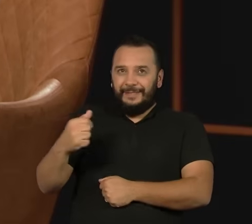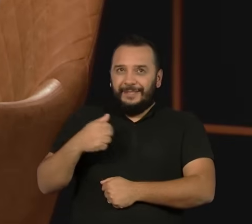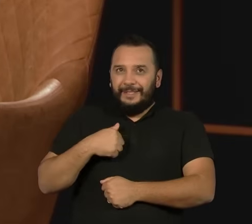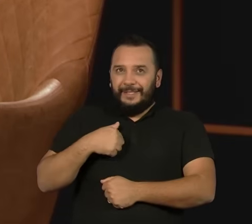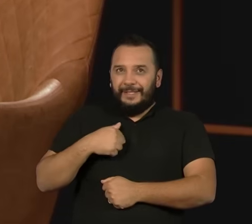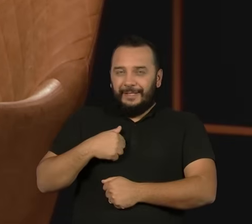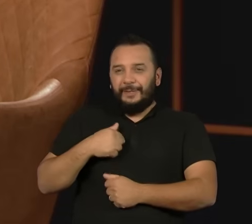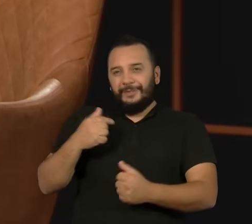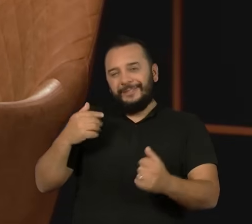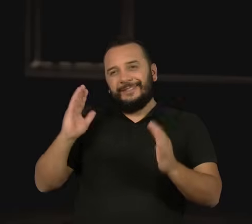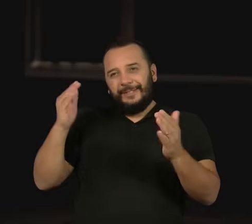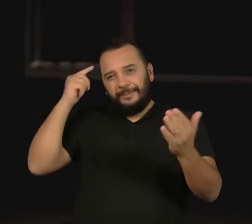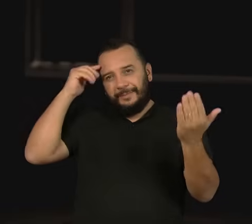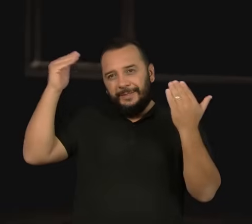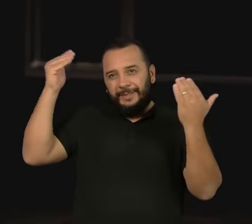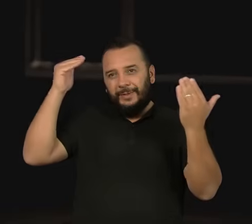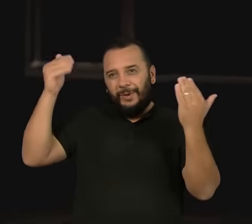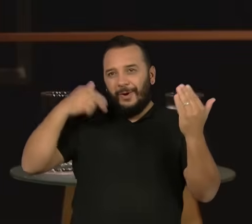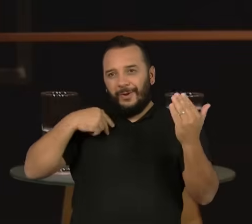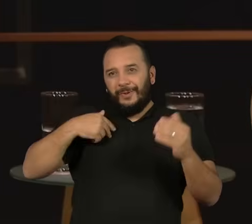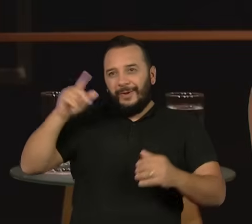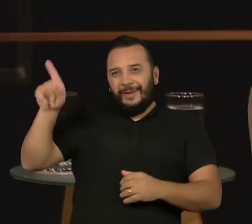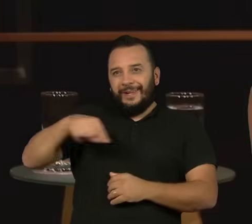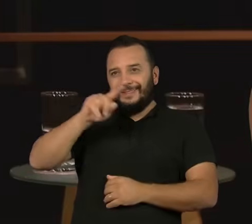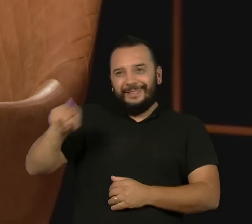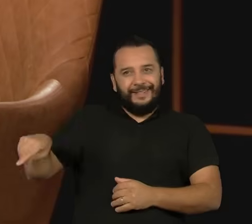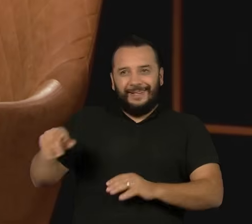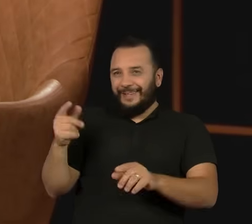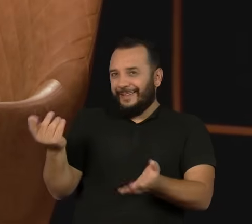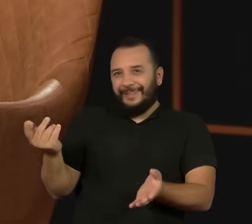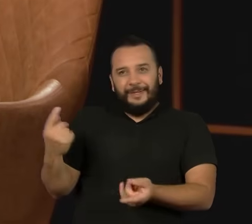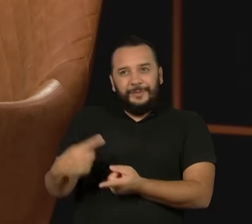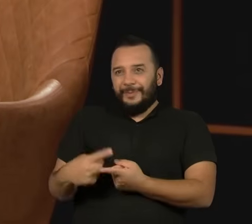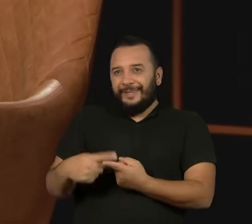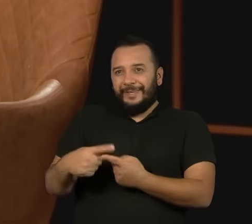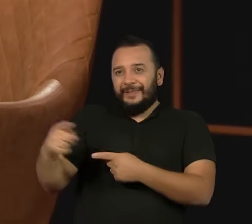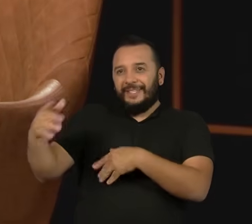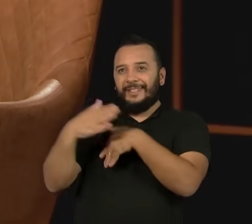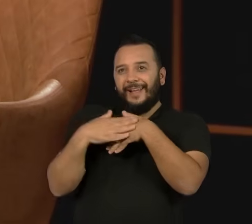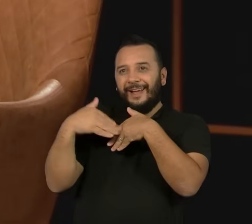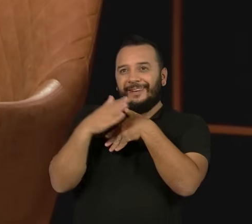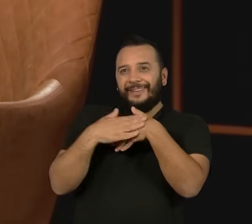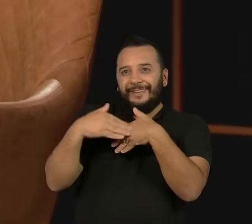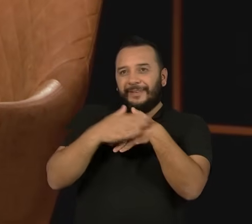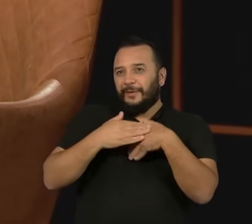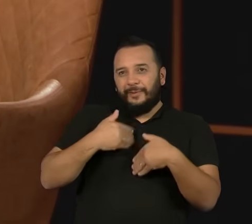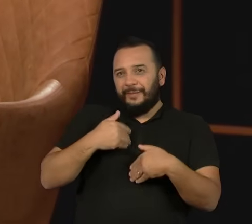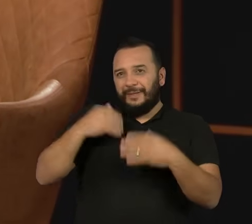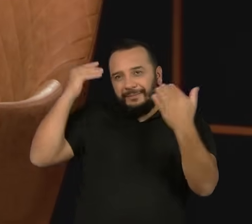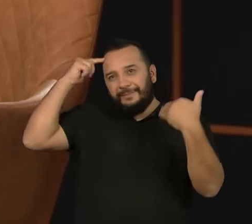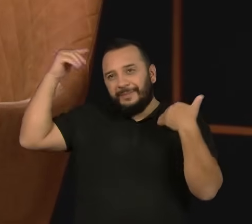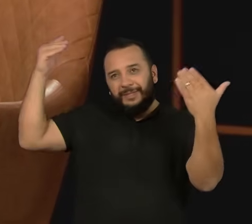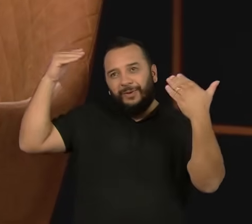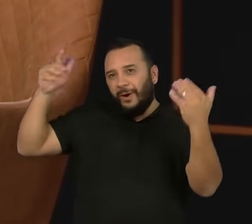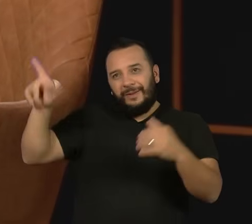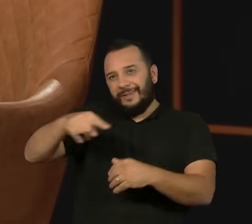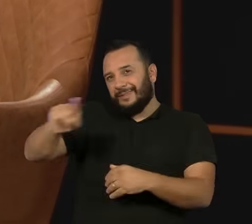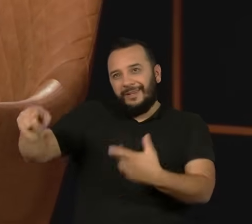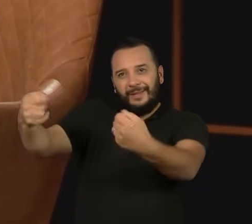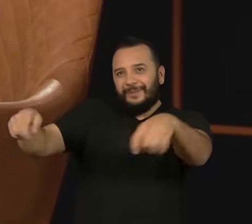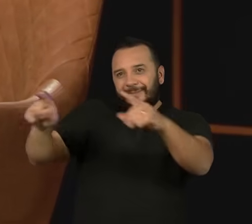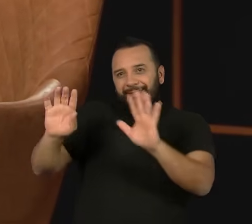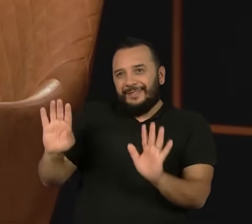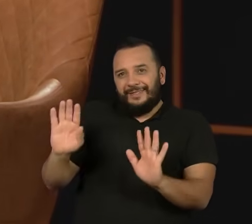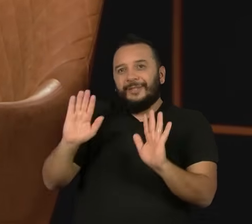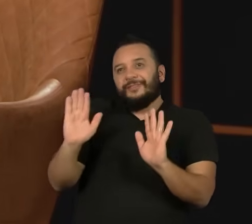minha terapia. Eu não preciso mais. Eu vou me dar alta depois desse programa. Ai, que ótimo. Vou ligar para minha terapeuta e falar assim, desculpa, eu participei de